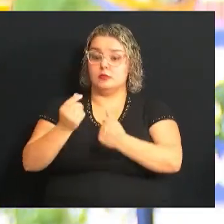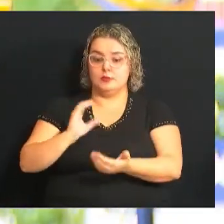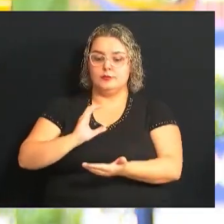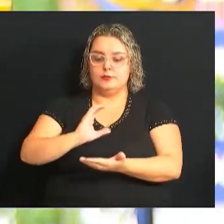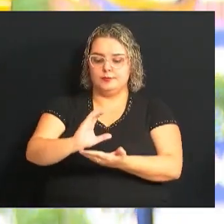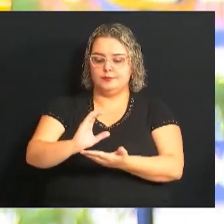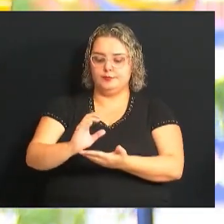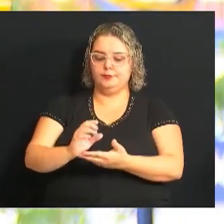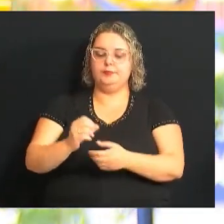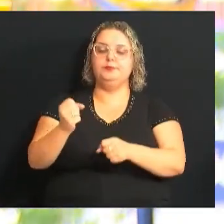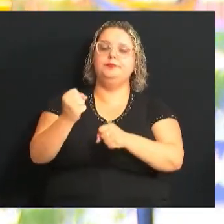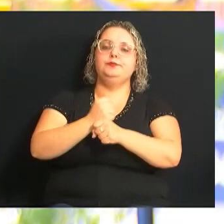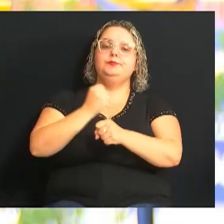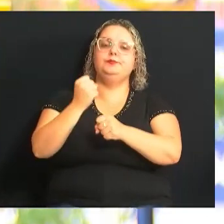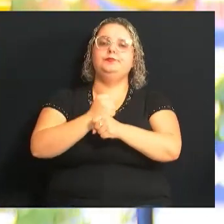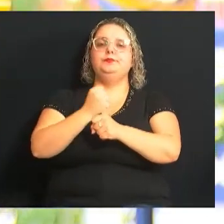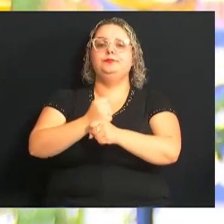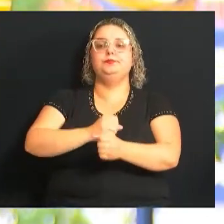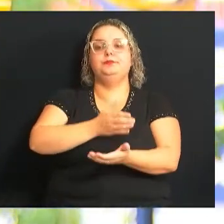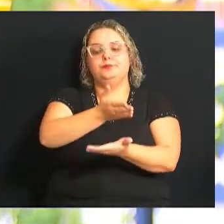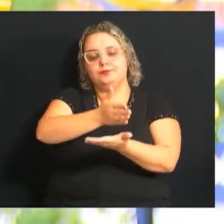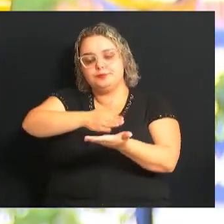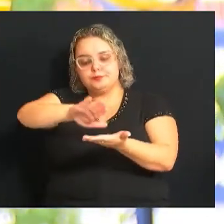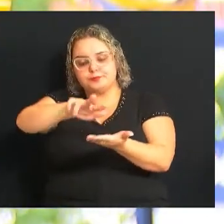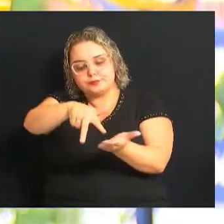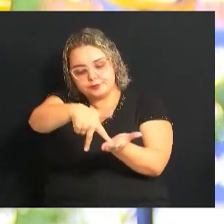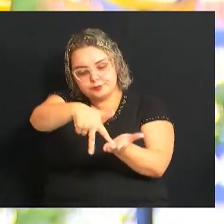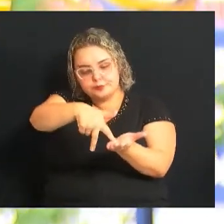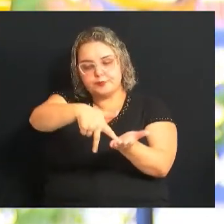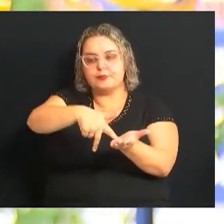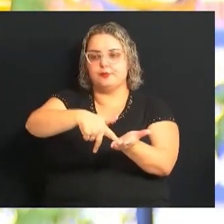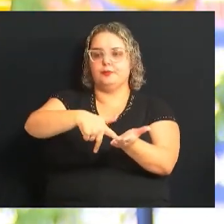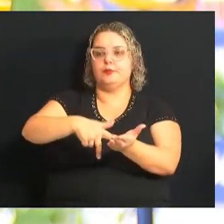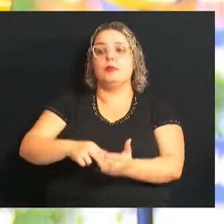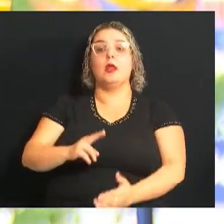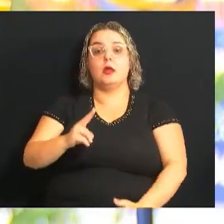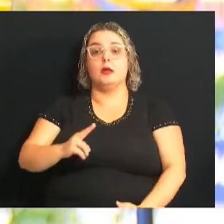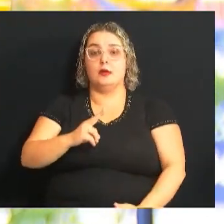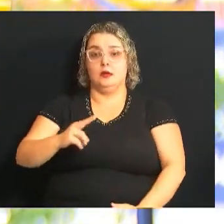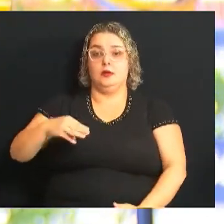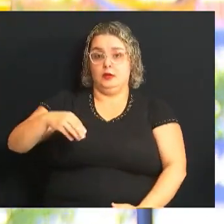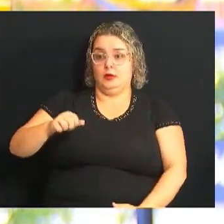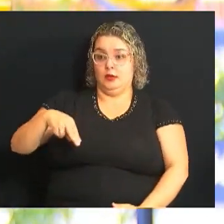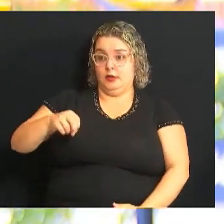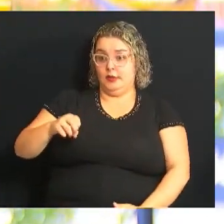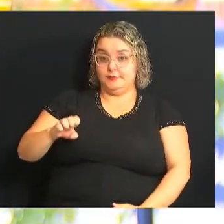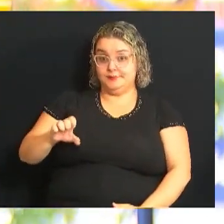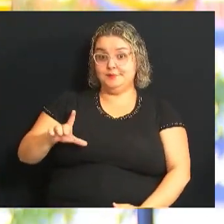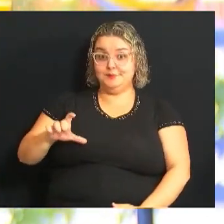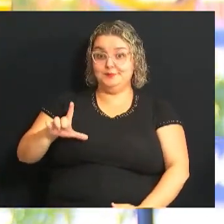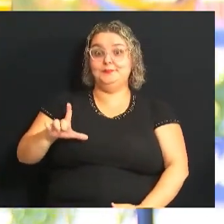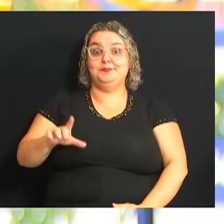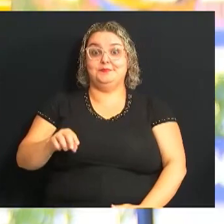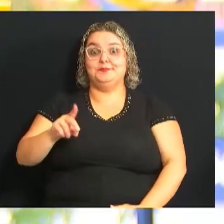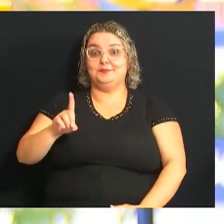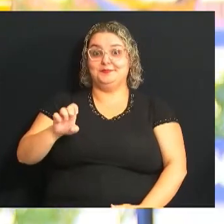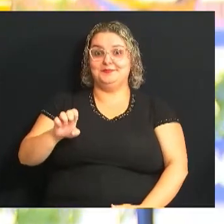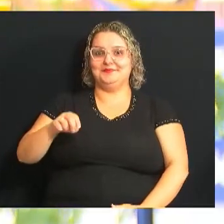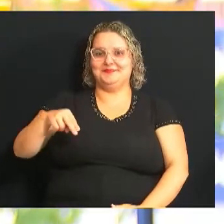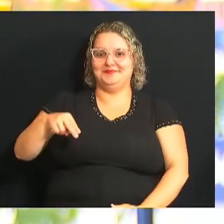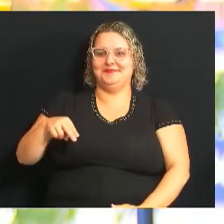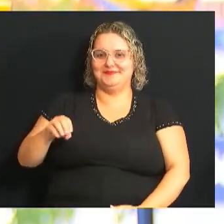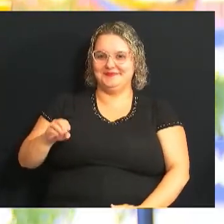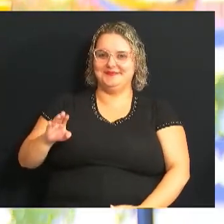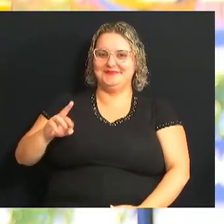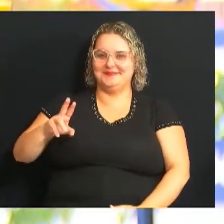a construção de uma pista de skate na Vila Padre Manuel de Nóbrega, o que vai apoiar a realização da Semana